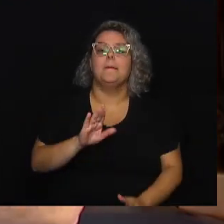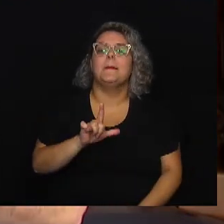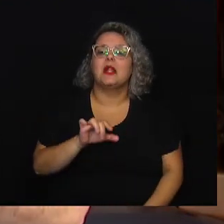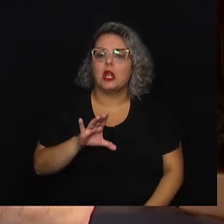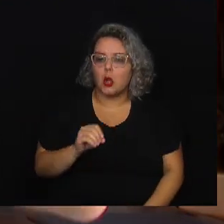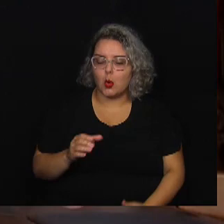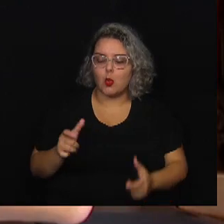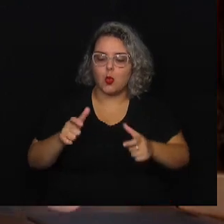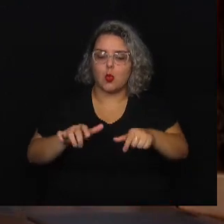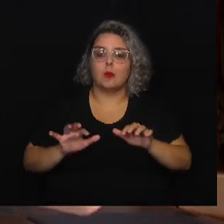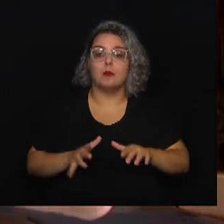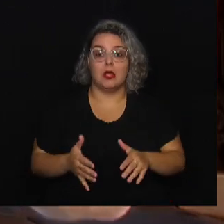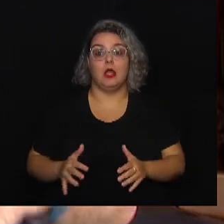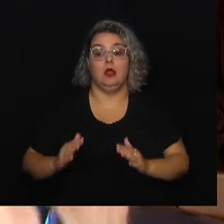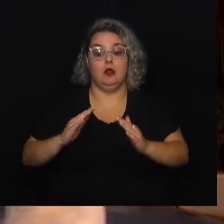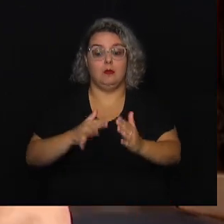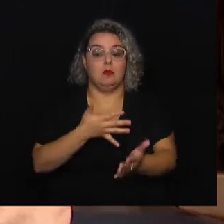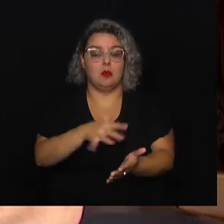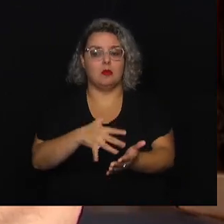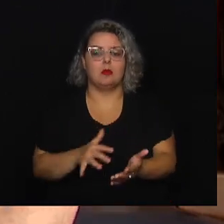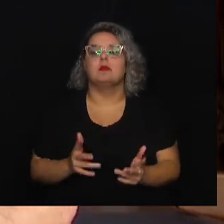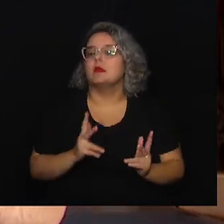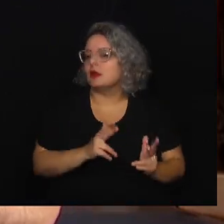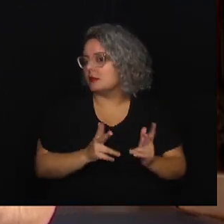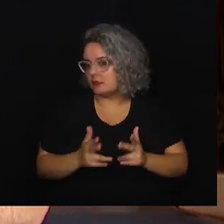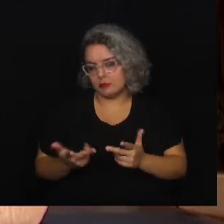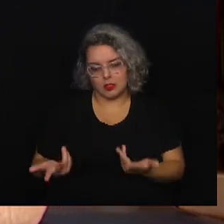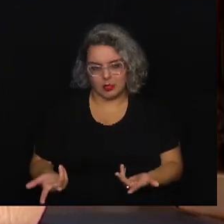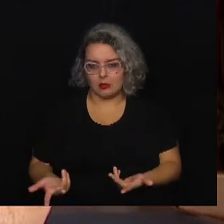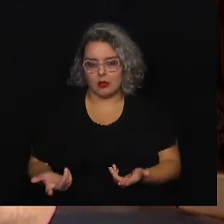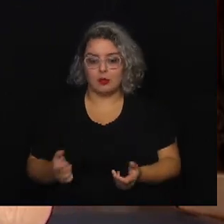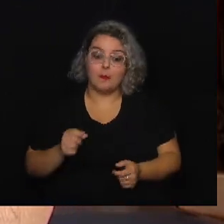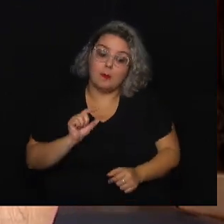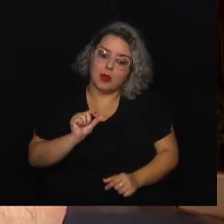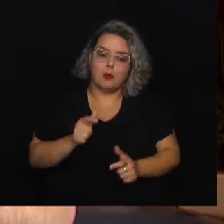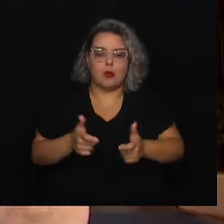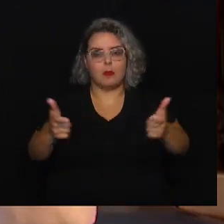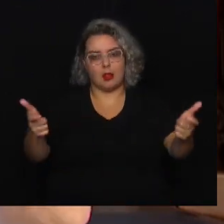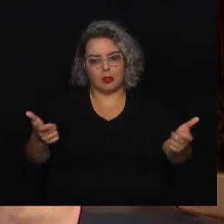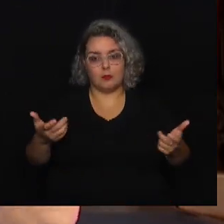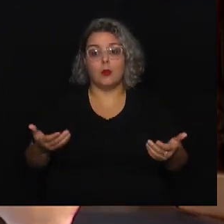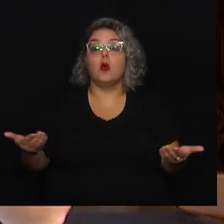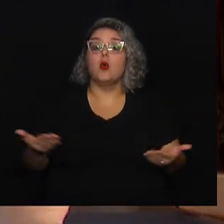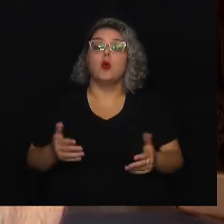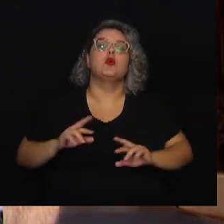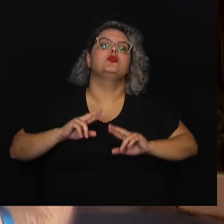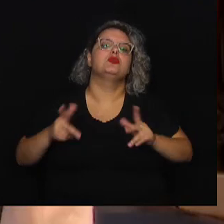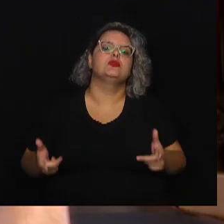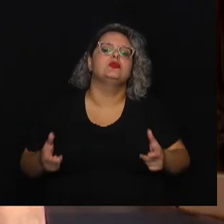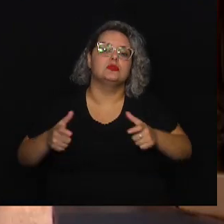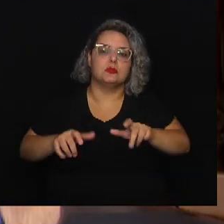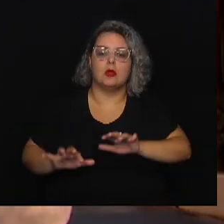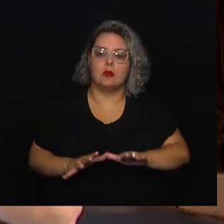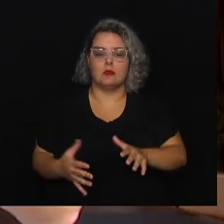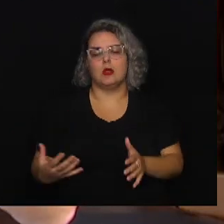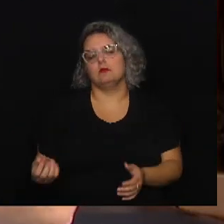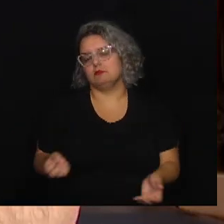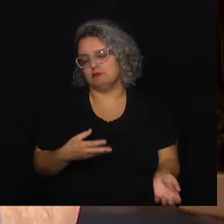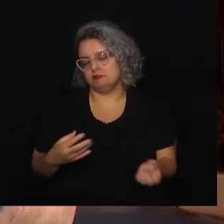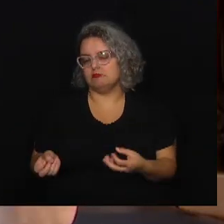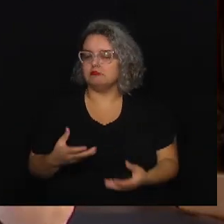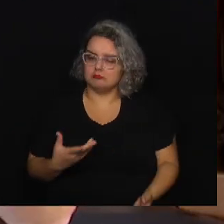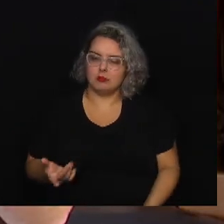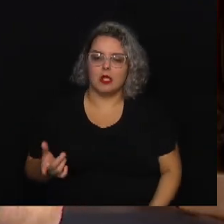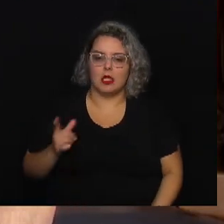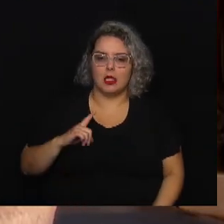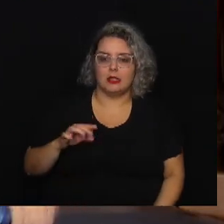samba era um pouco maior, mas era essa mesma formação, né? Hoje já é diferente, hoje o bloco tem um jeitão mais moderno, né? Que você tem lá o